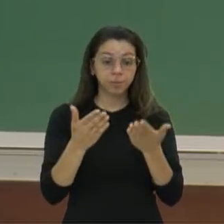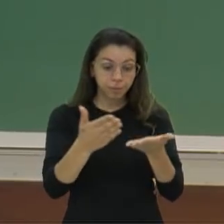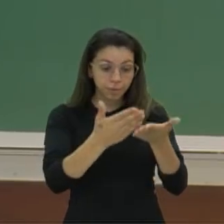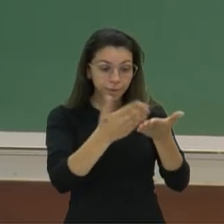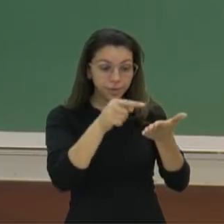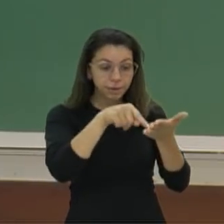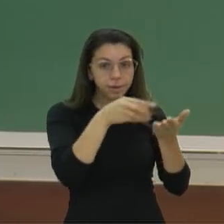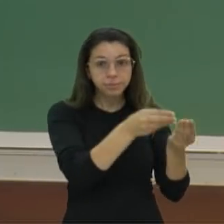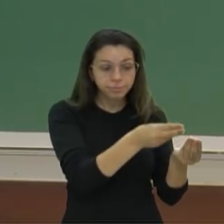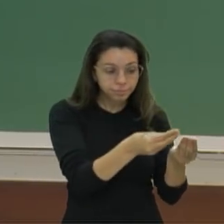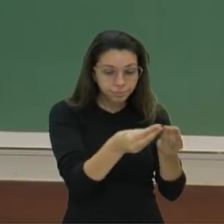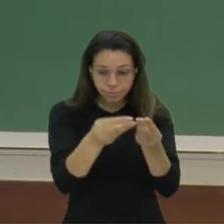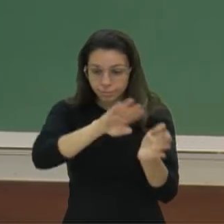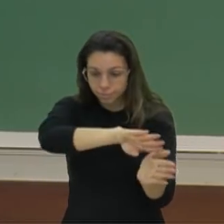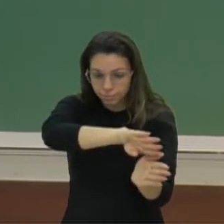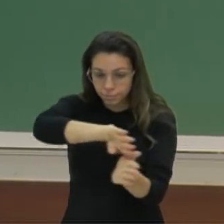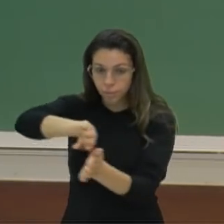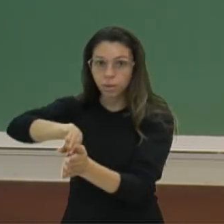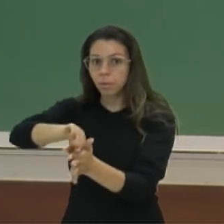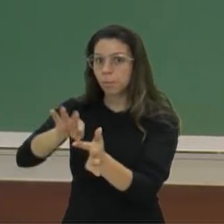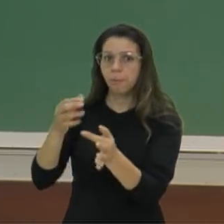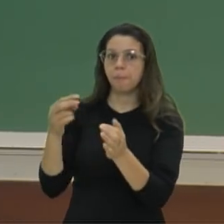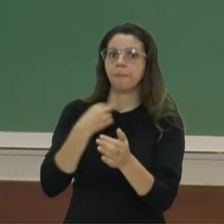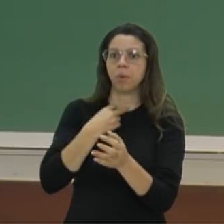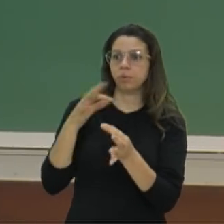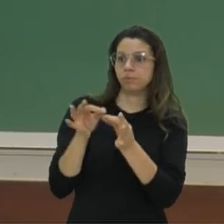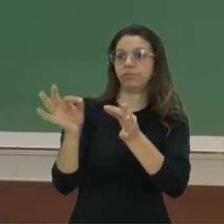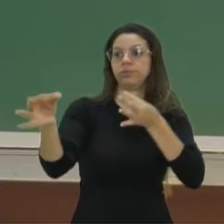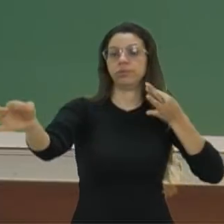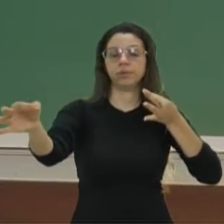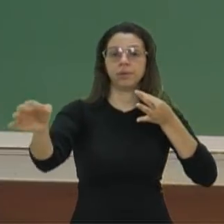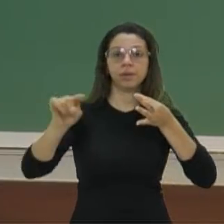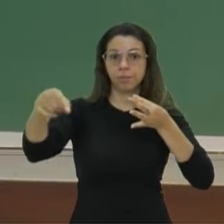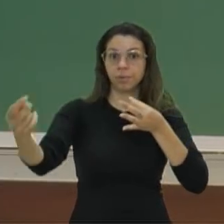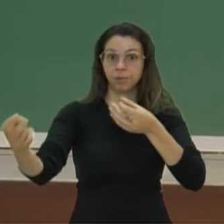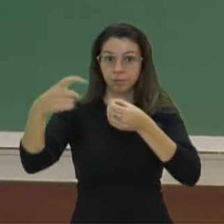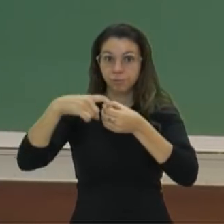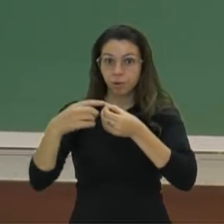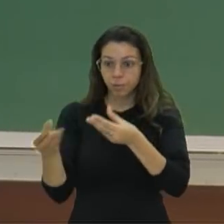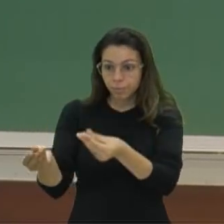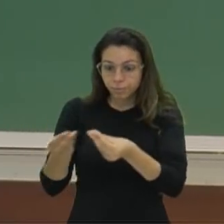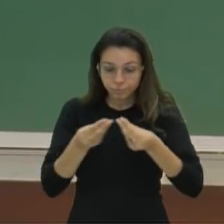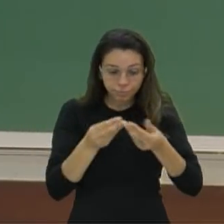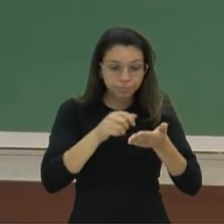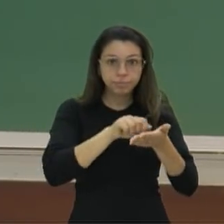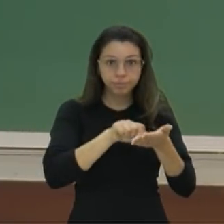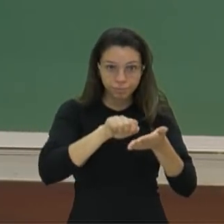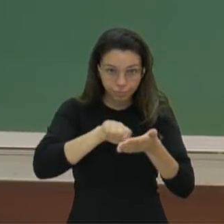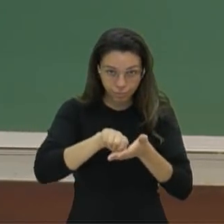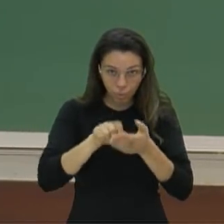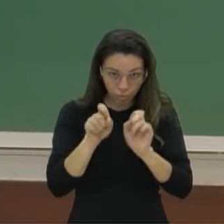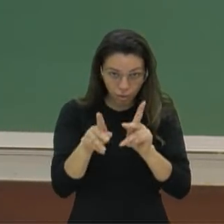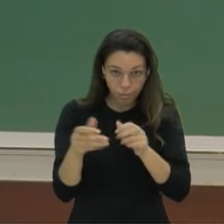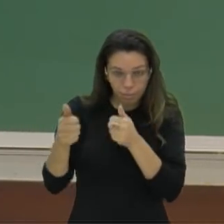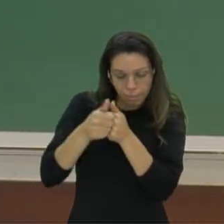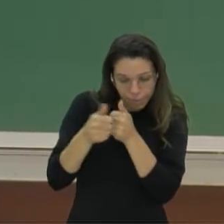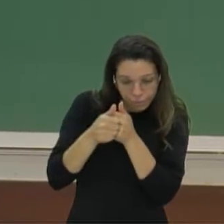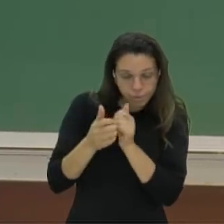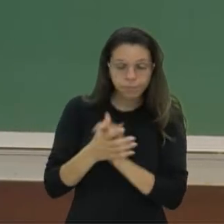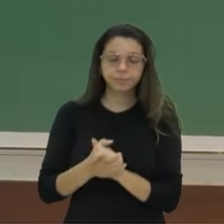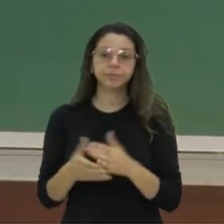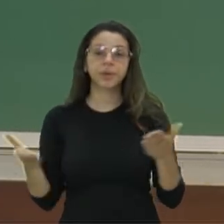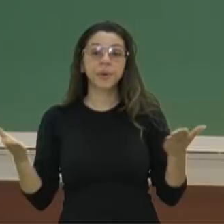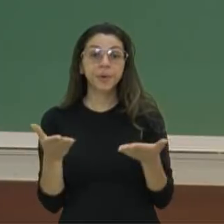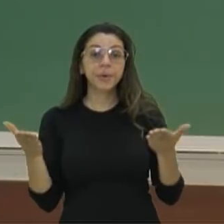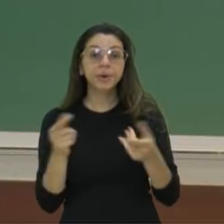o caderno um pouco de lado, mas não muito longe. Daqui a pouco a gente pega ele. Então vamos começar a nossa aula. A gente está falando de visão